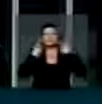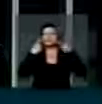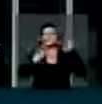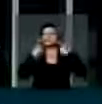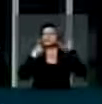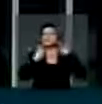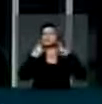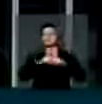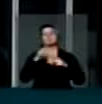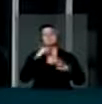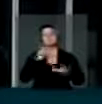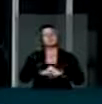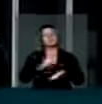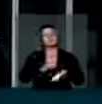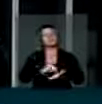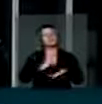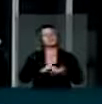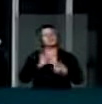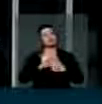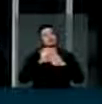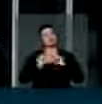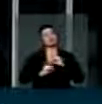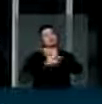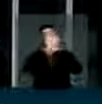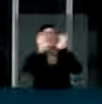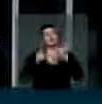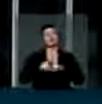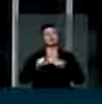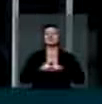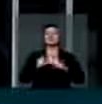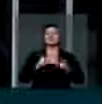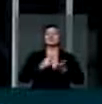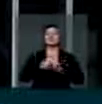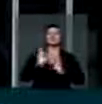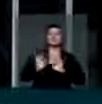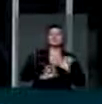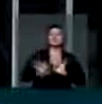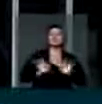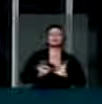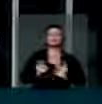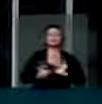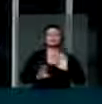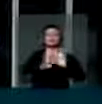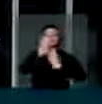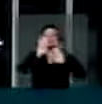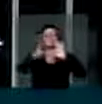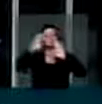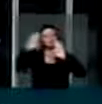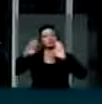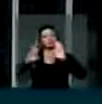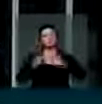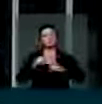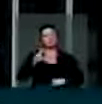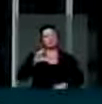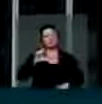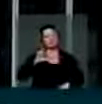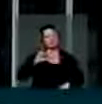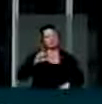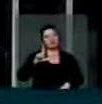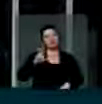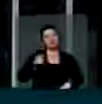com relação à falta de transparência no processo de constituição do leilão e delimitação dos